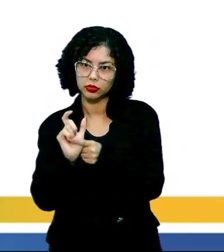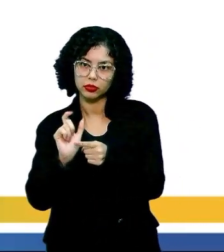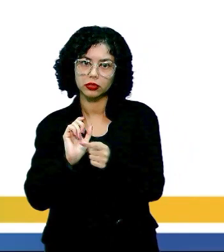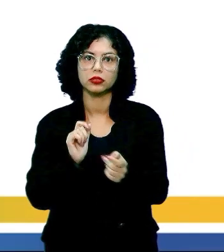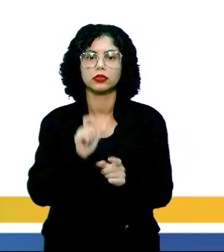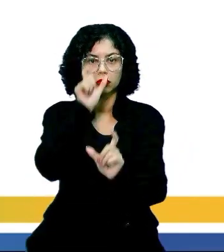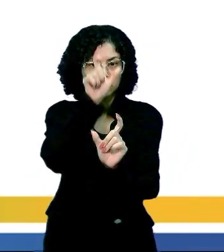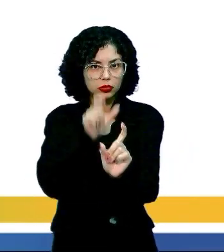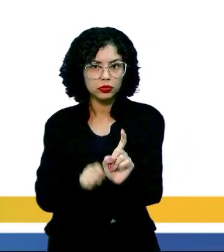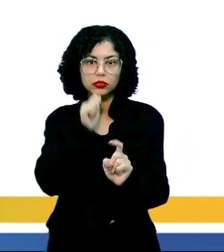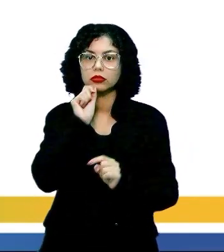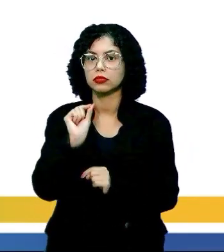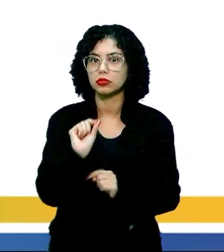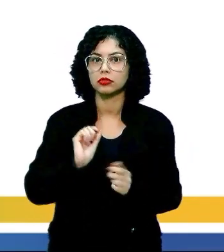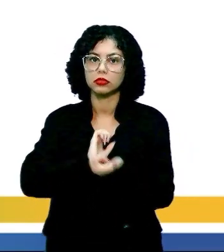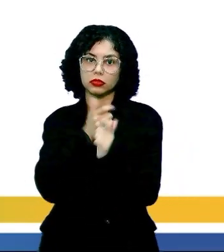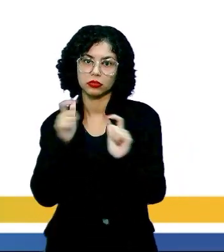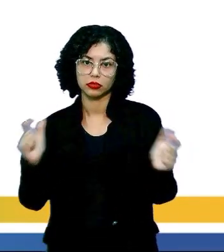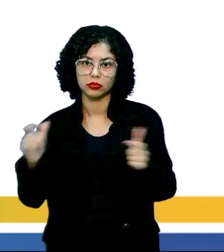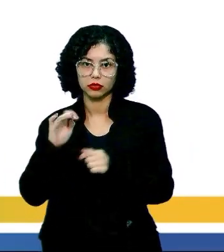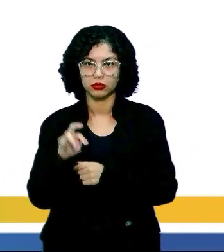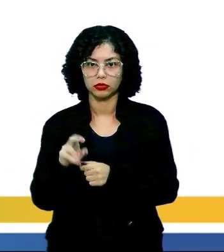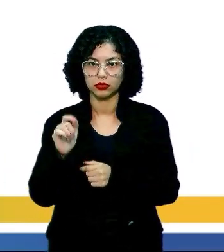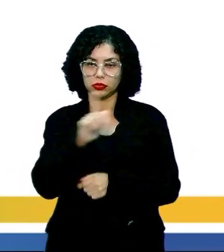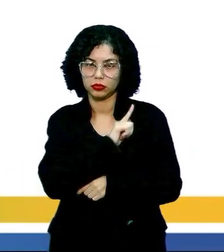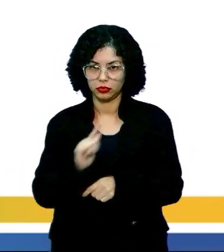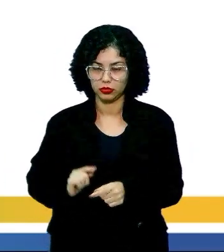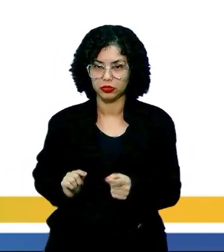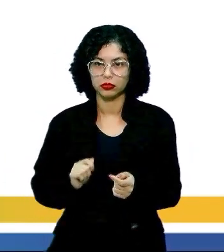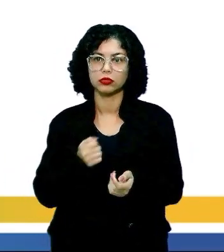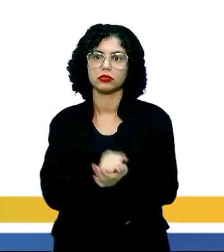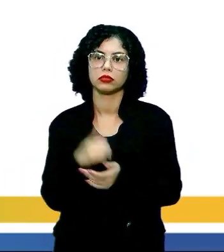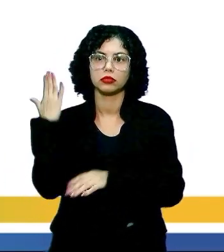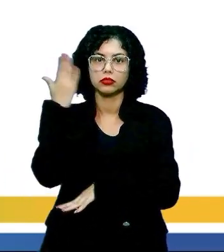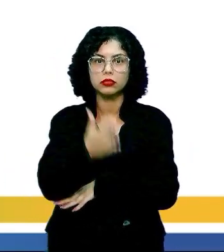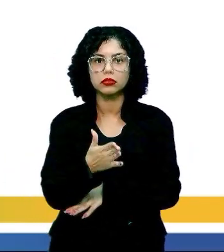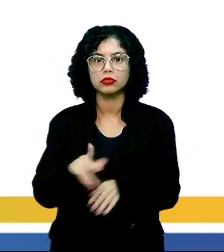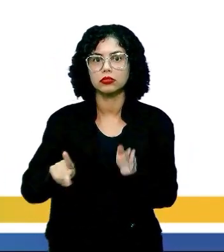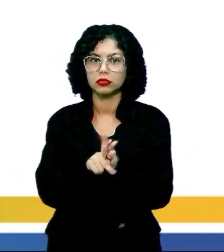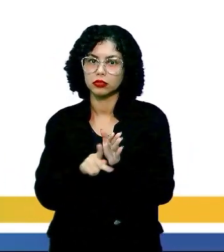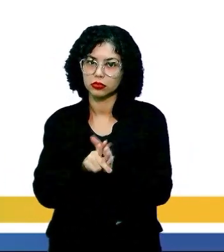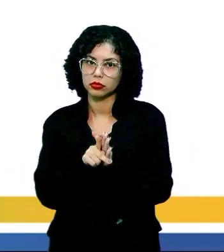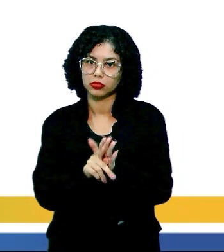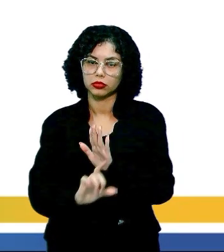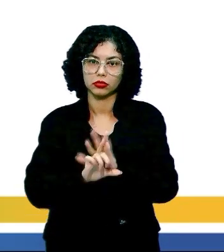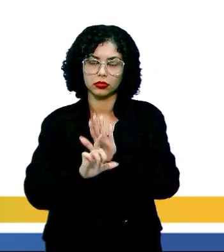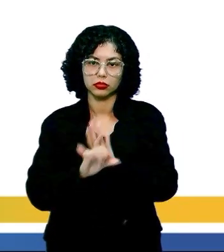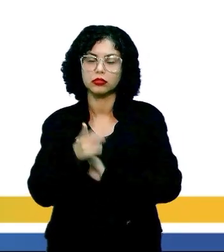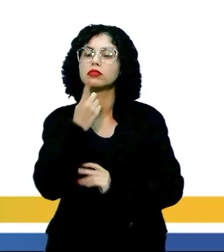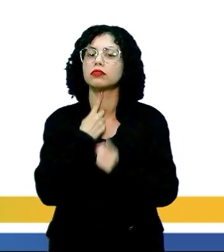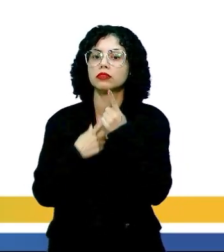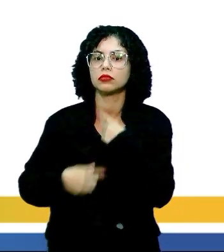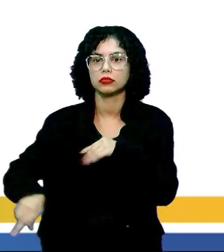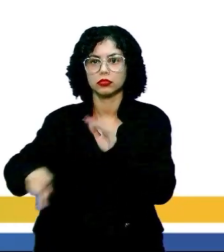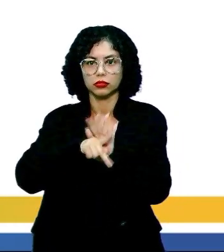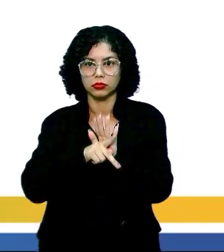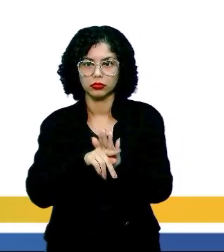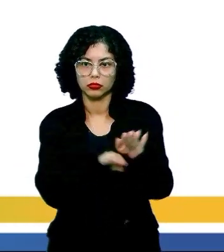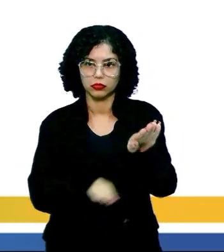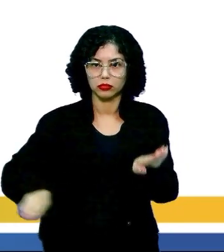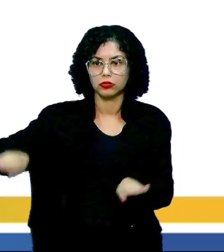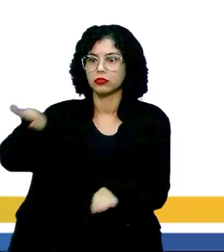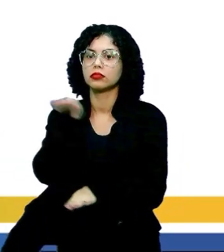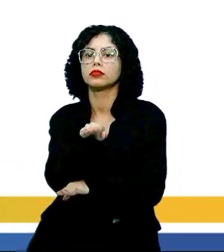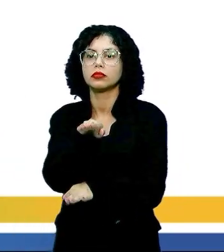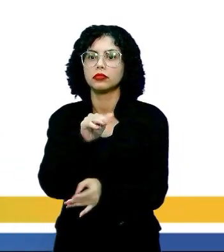autonomia refere-se a capacidade de Alto governar de dirigir por suas próprias leis Ou